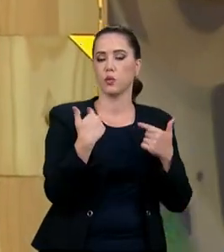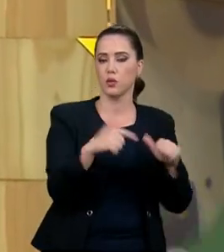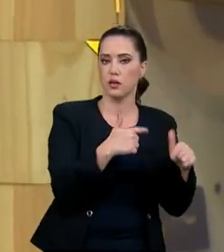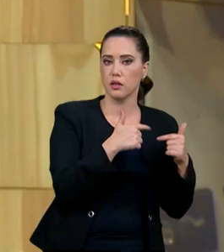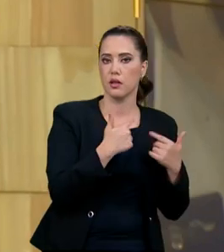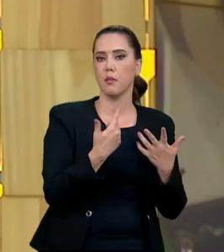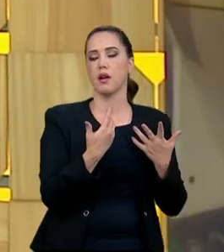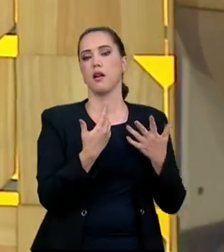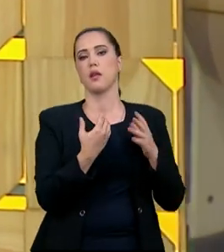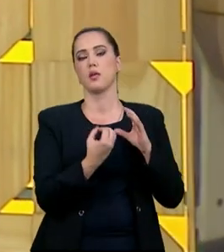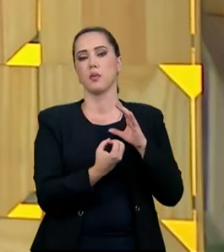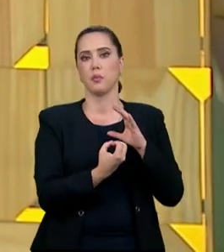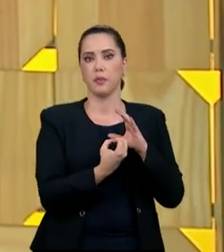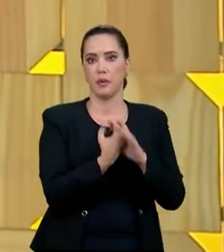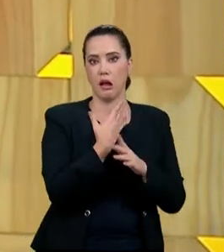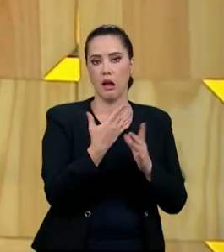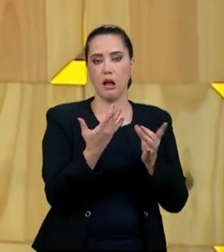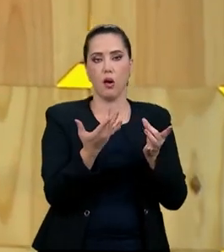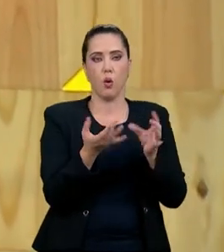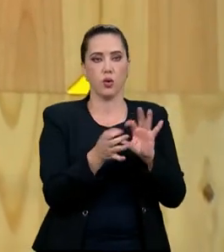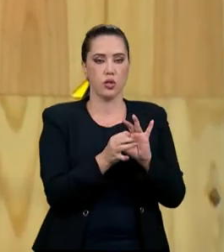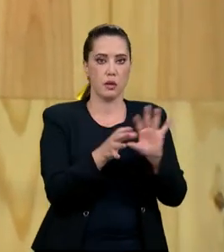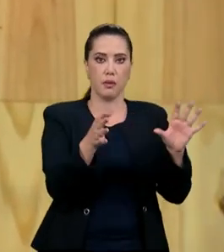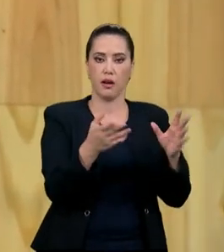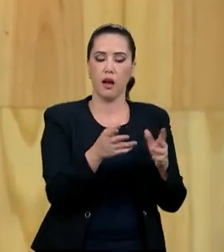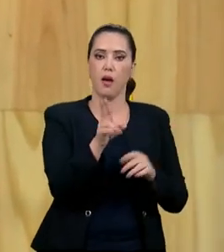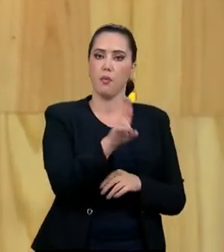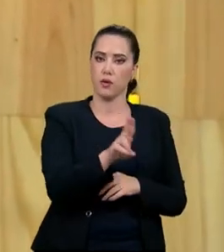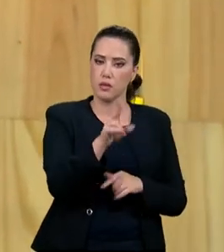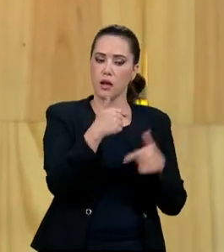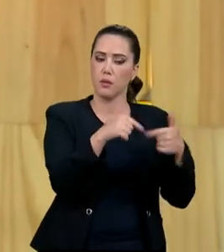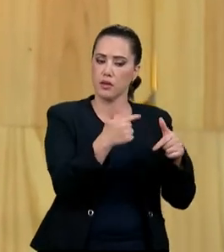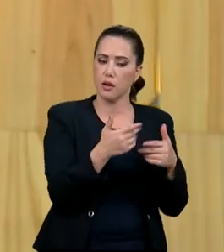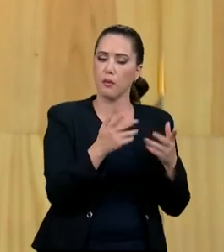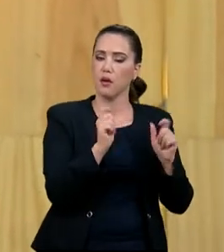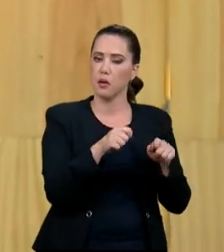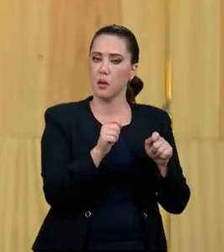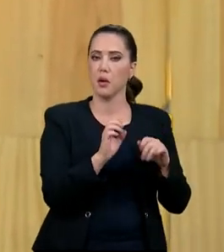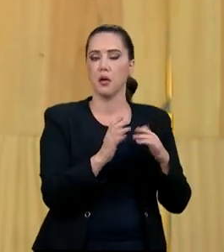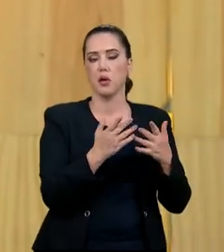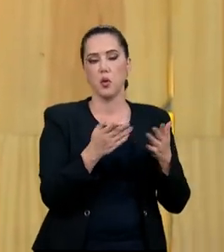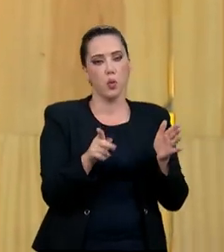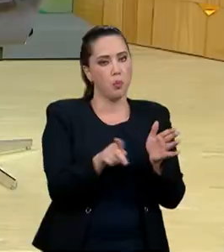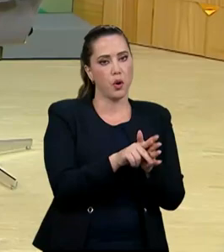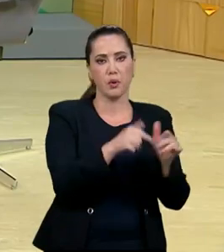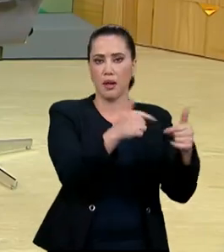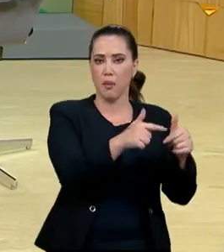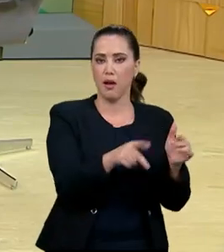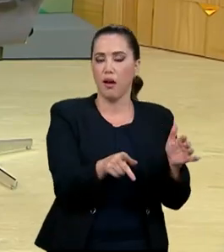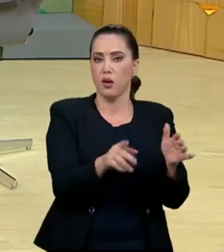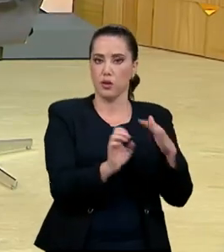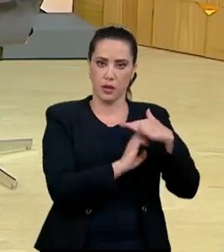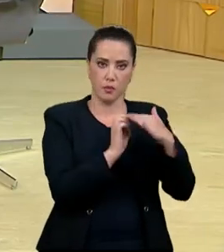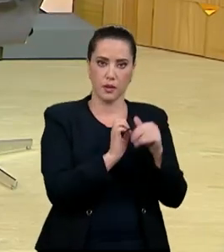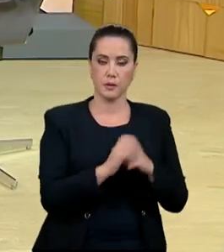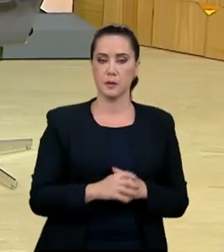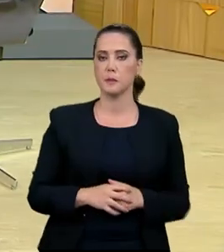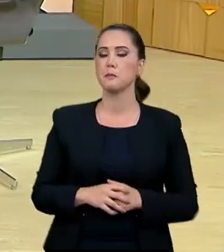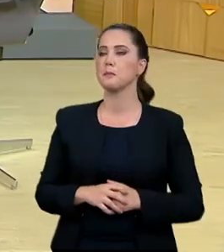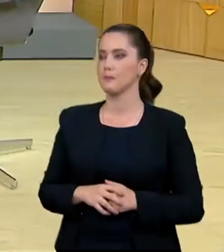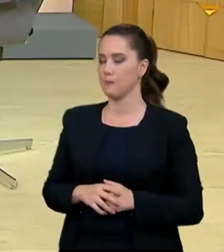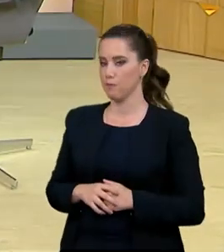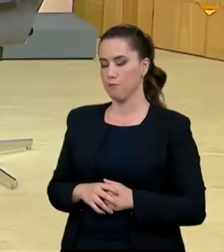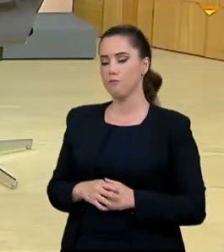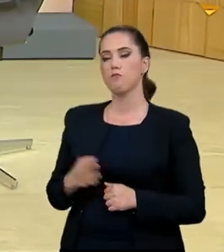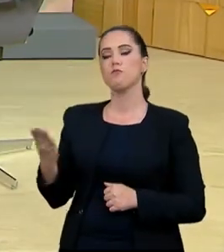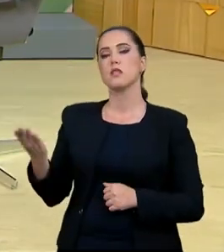para o registro, para o licenciamento, quanto para a própria operação da empresa em si. O tempo para se abrir uma empresa